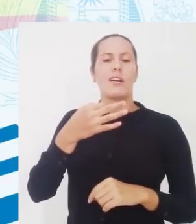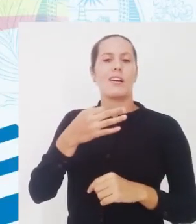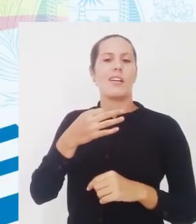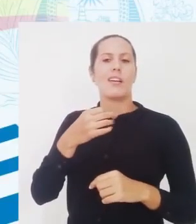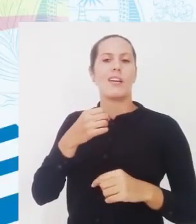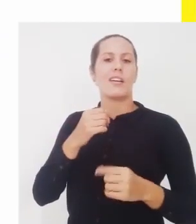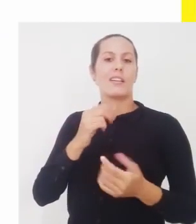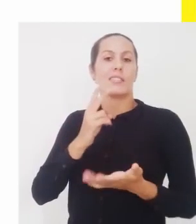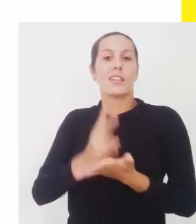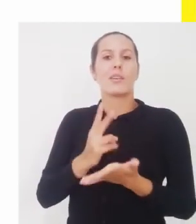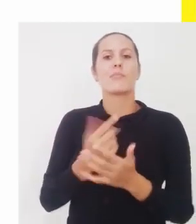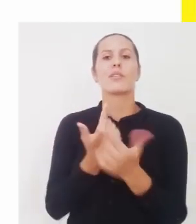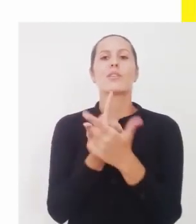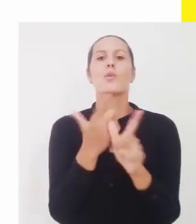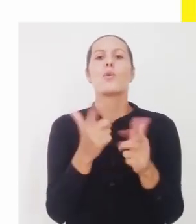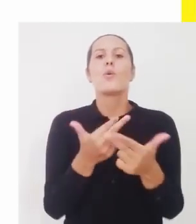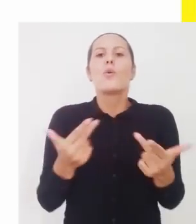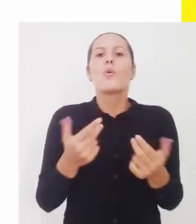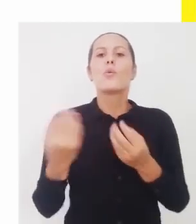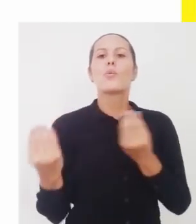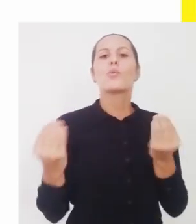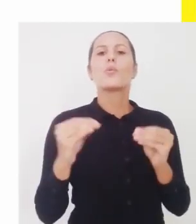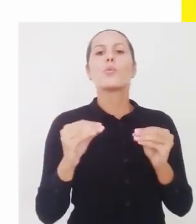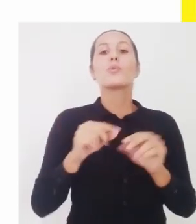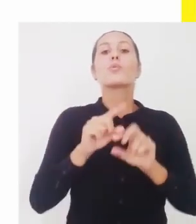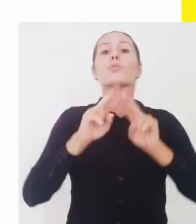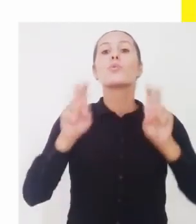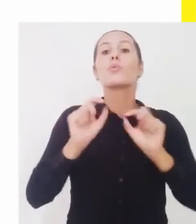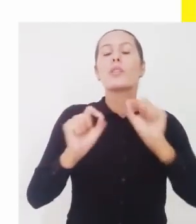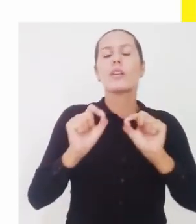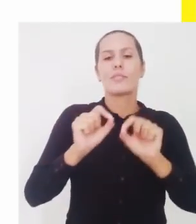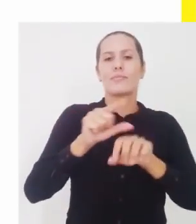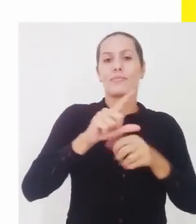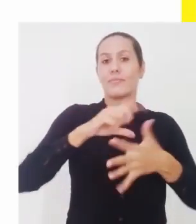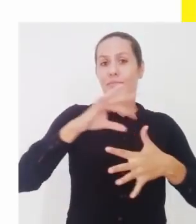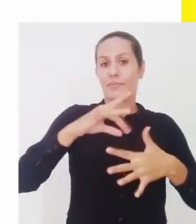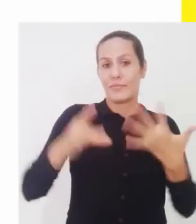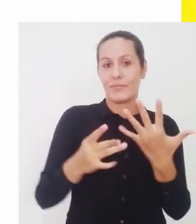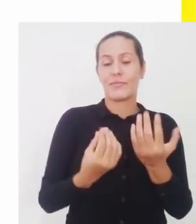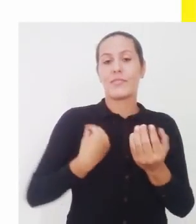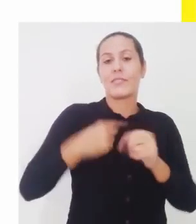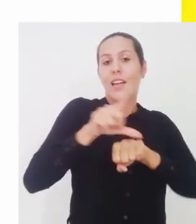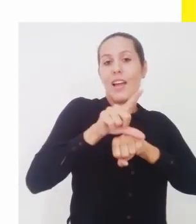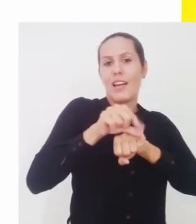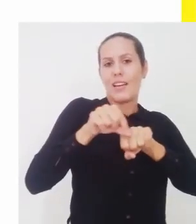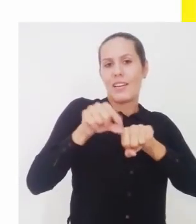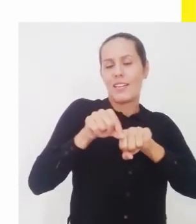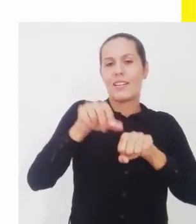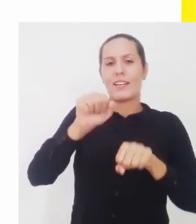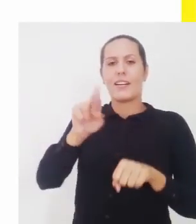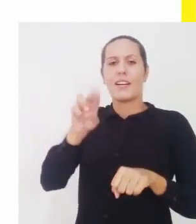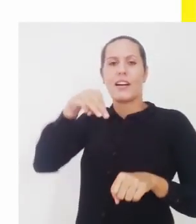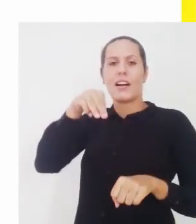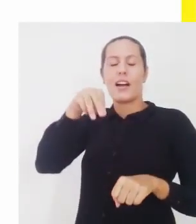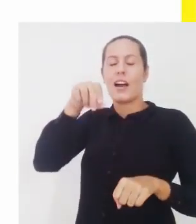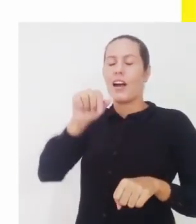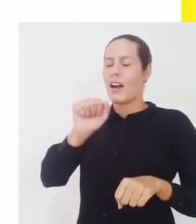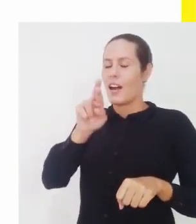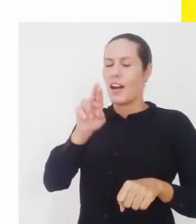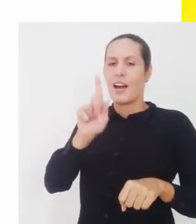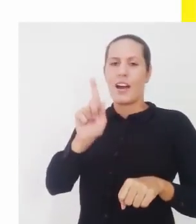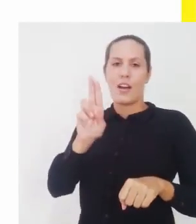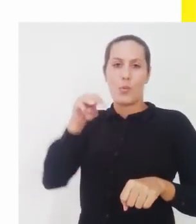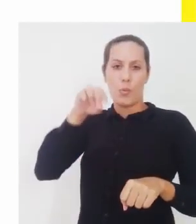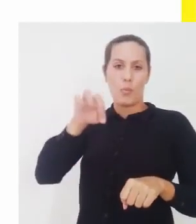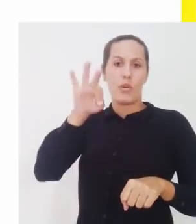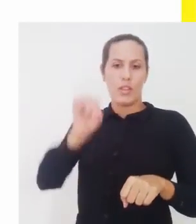ser outra. Então, a opinião, ela vem acompanhada de outros